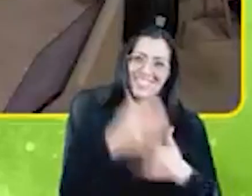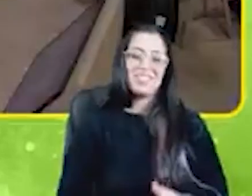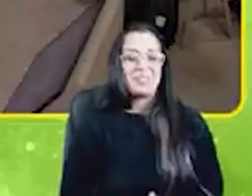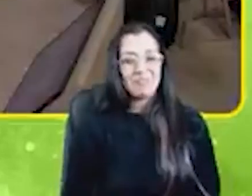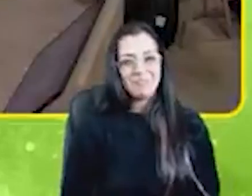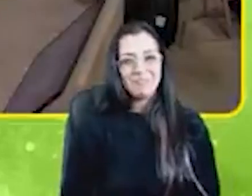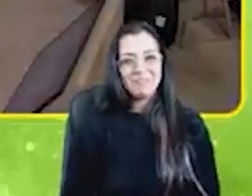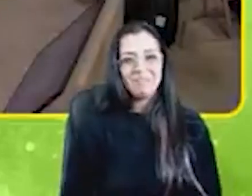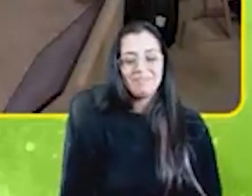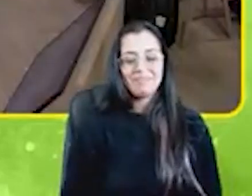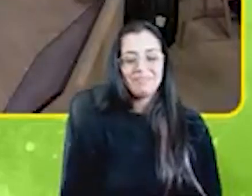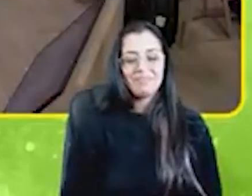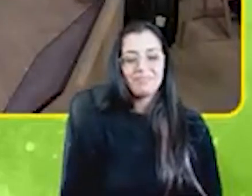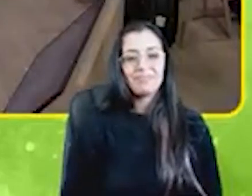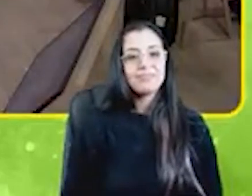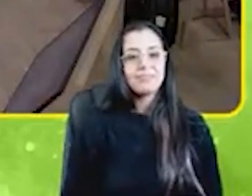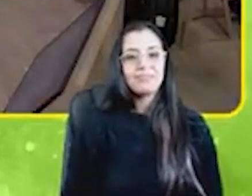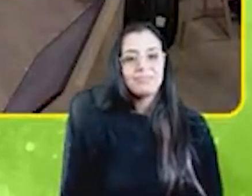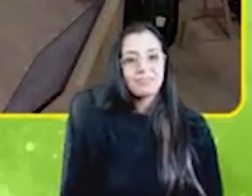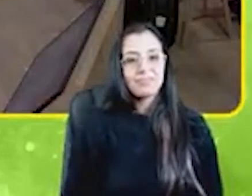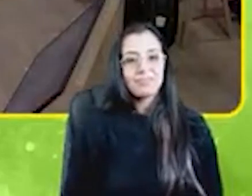é muito obrigado